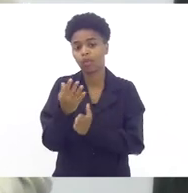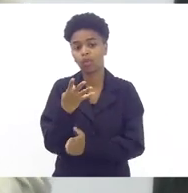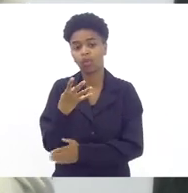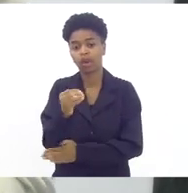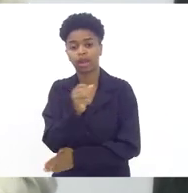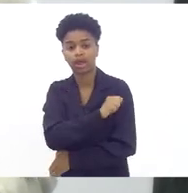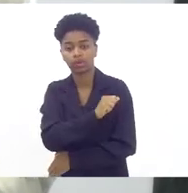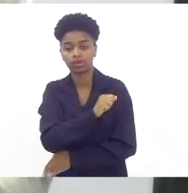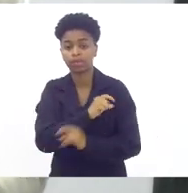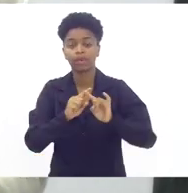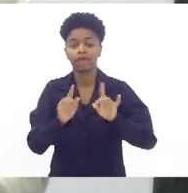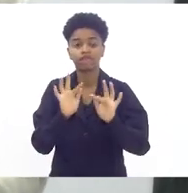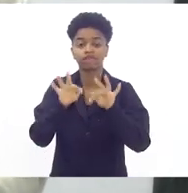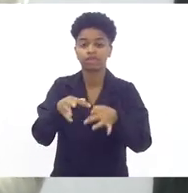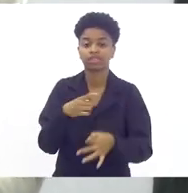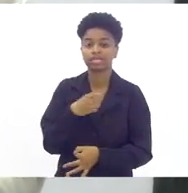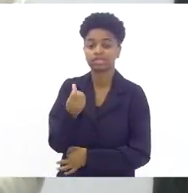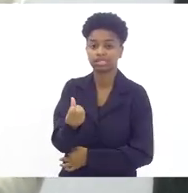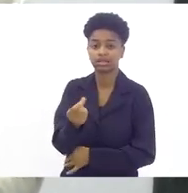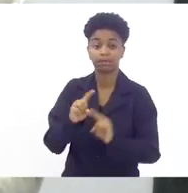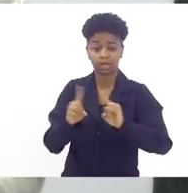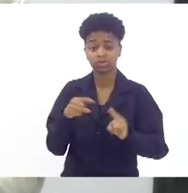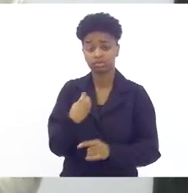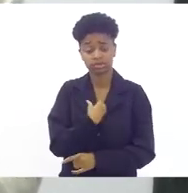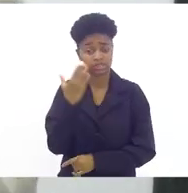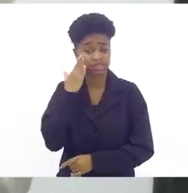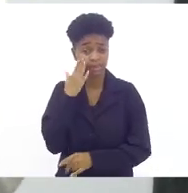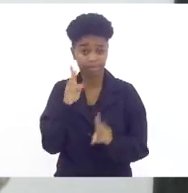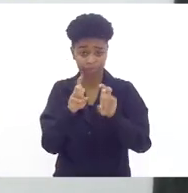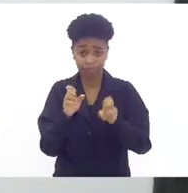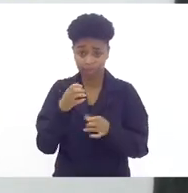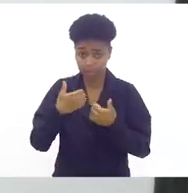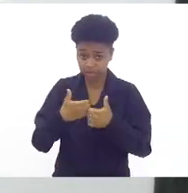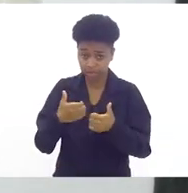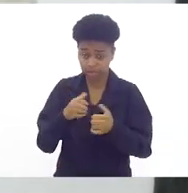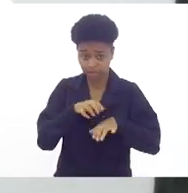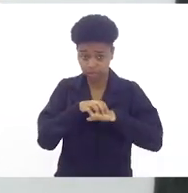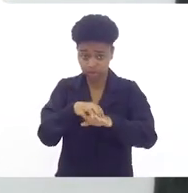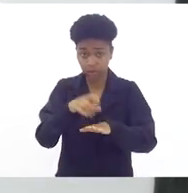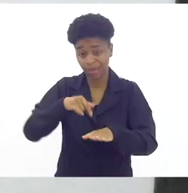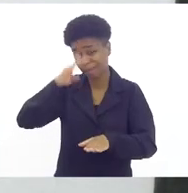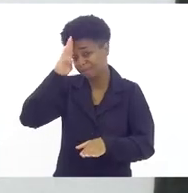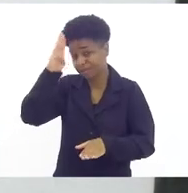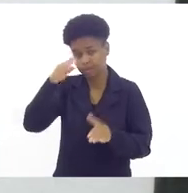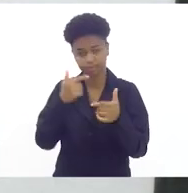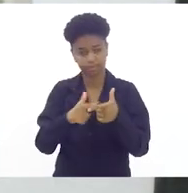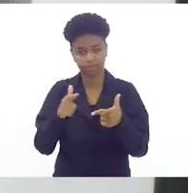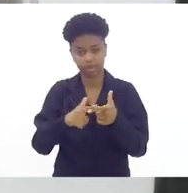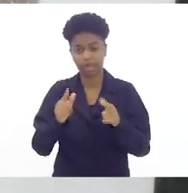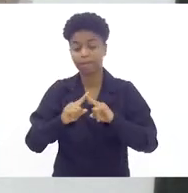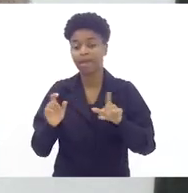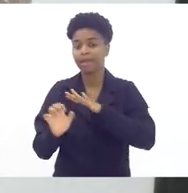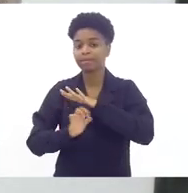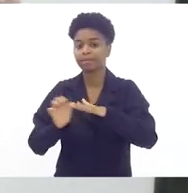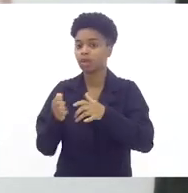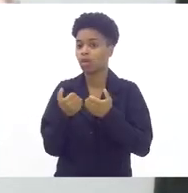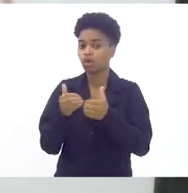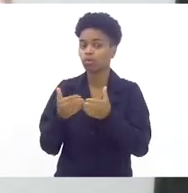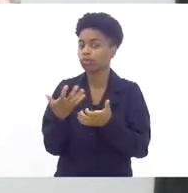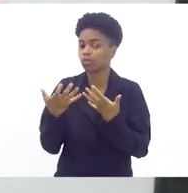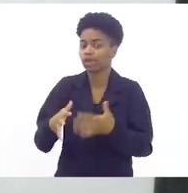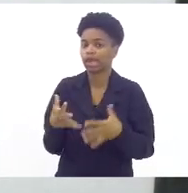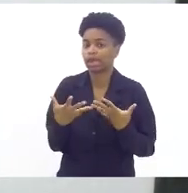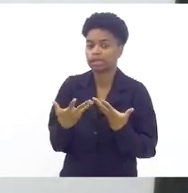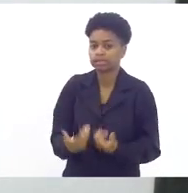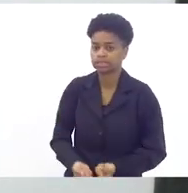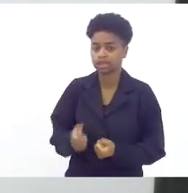sabe que a questão do transporte é uma das questões centrais E aí as empresas de ônibus estão boicotando o acesso ao passe livre